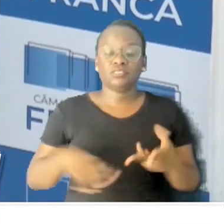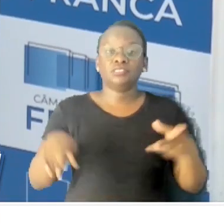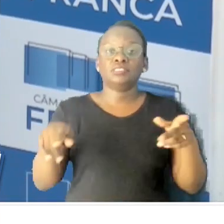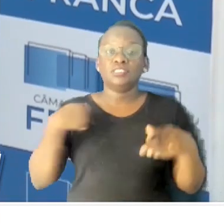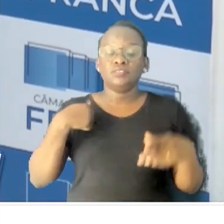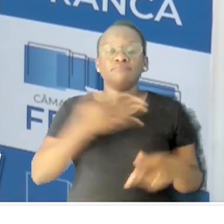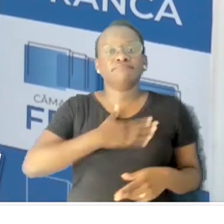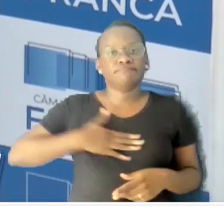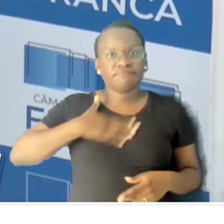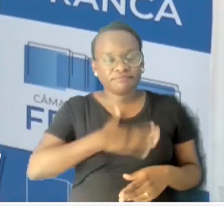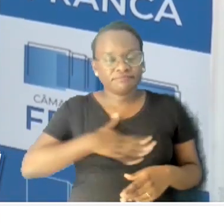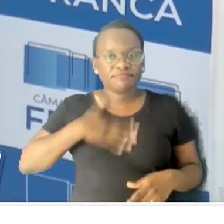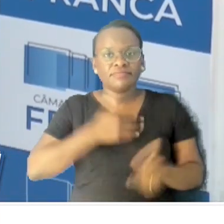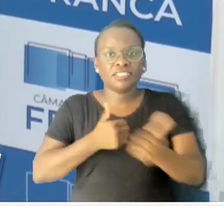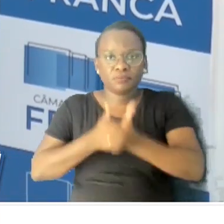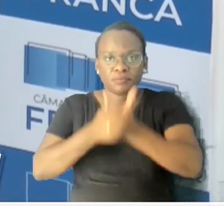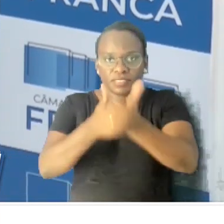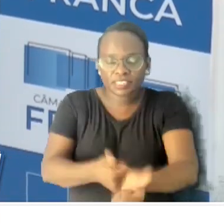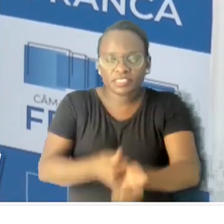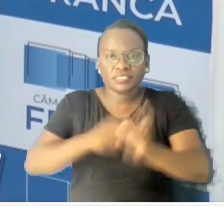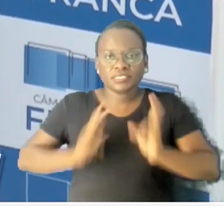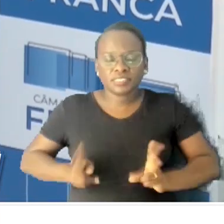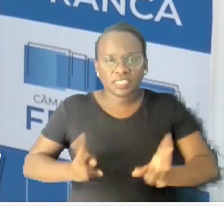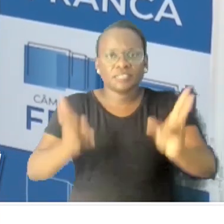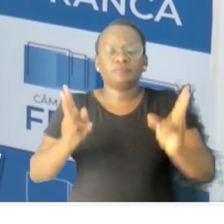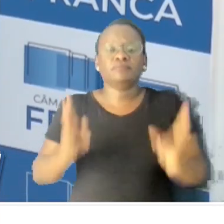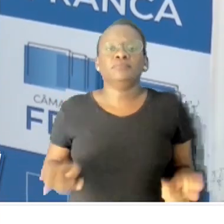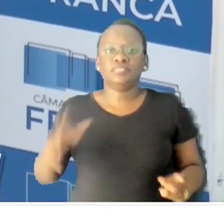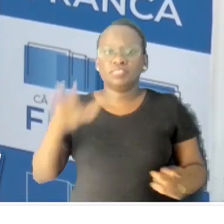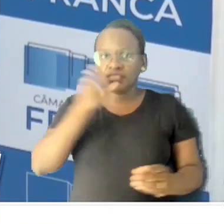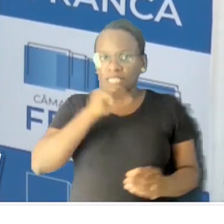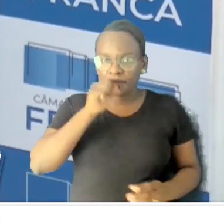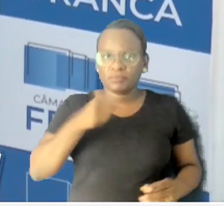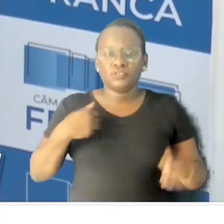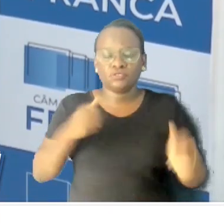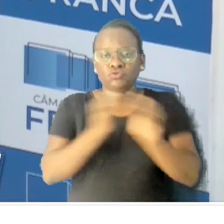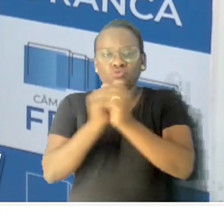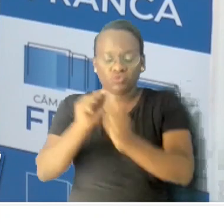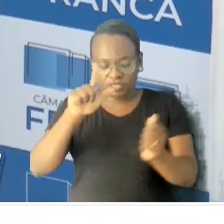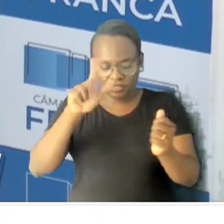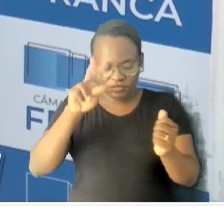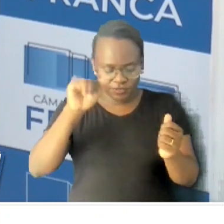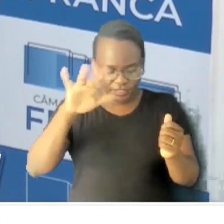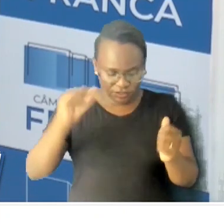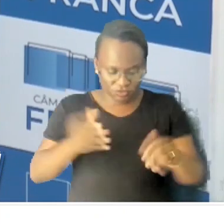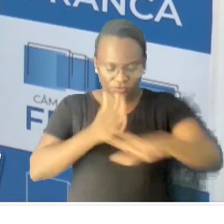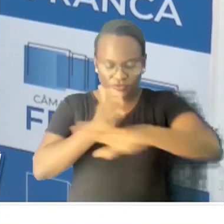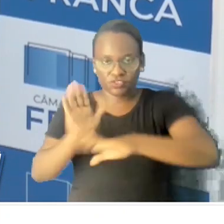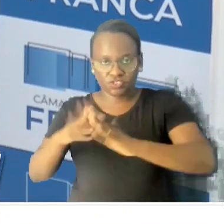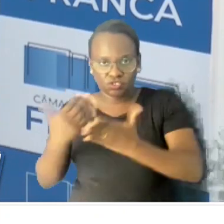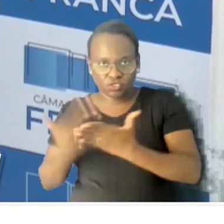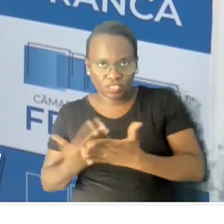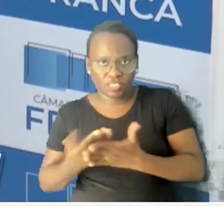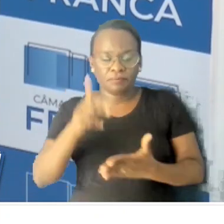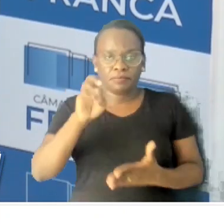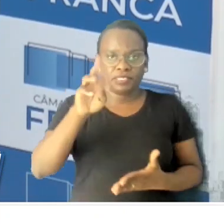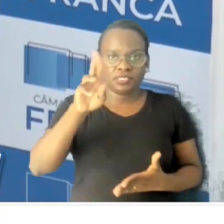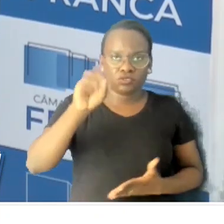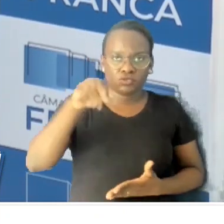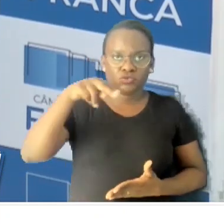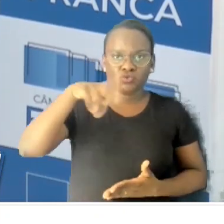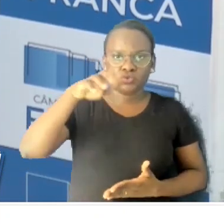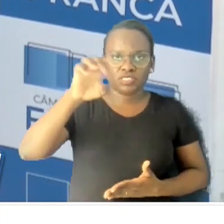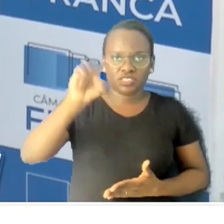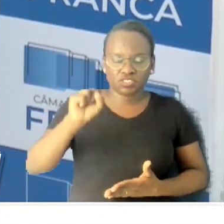de estar acompanhando constantemente. No sábado, eu e o Álvaro, nós estivemos lá na escola Pedro Nunes Rocha, a escola está